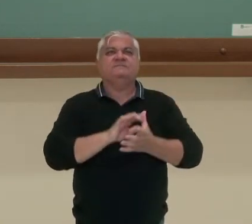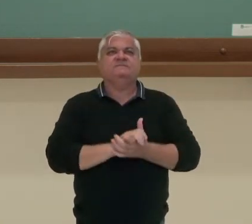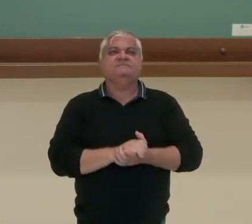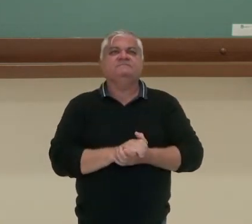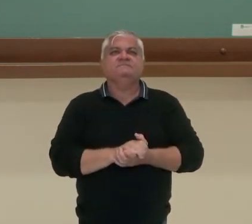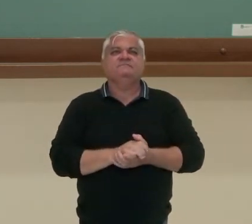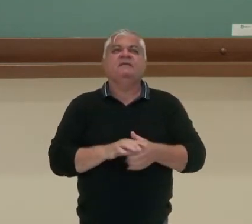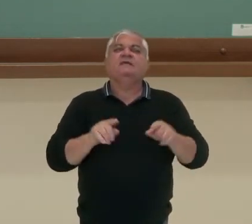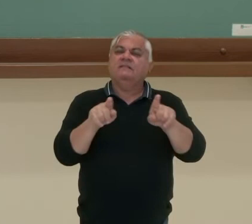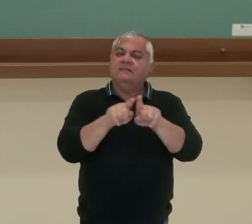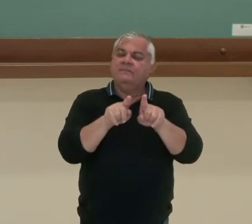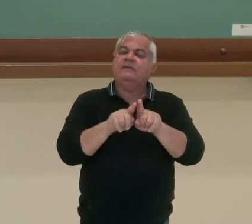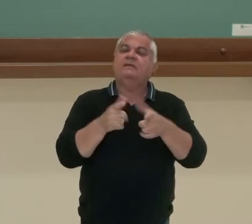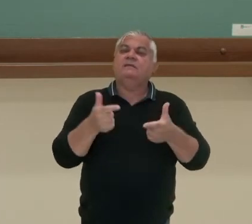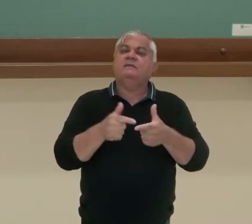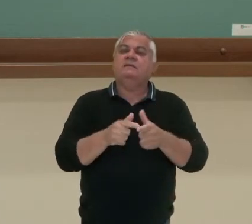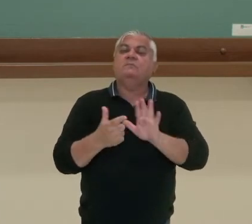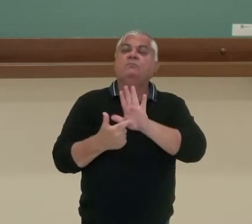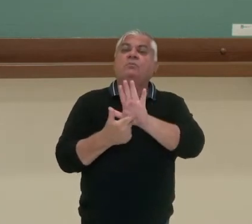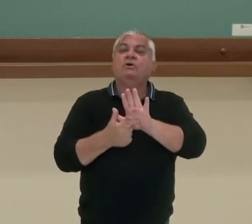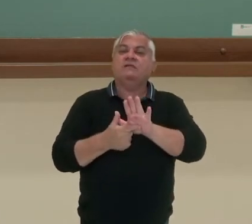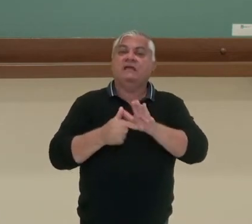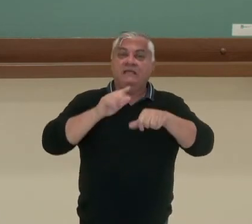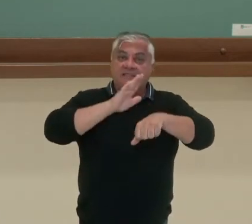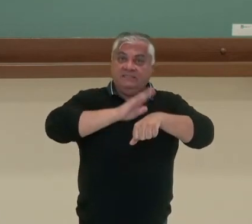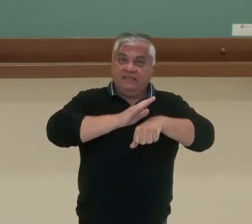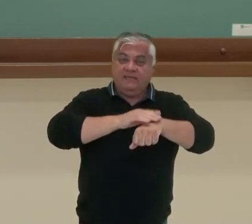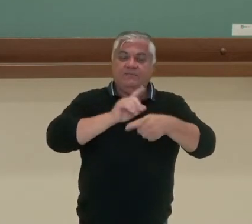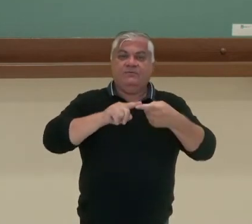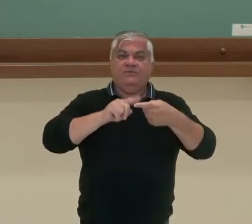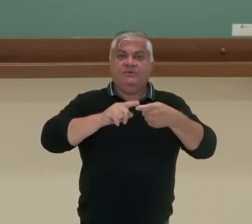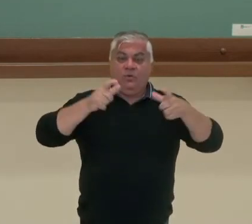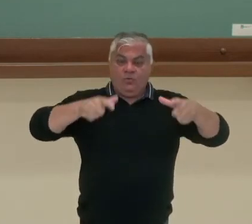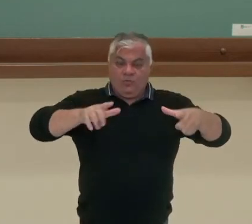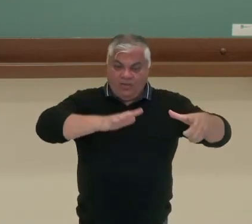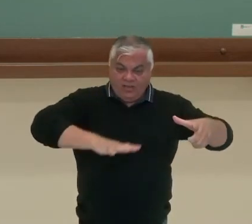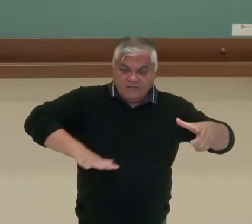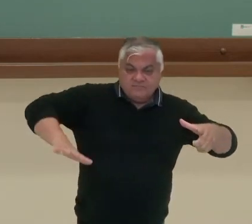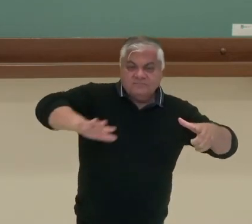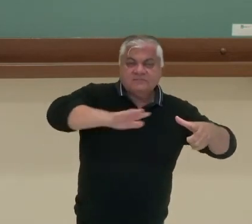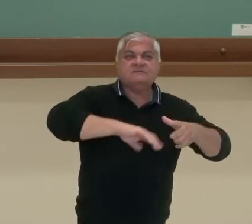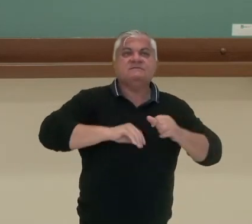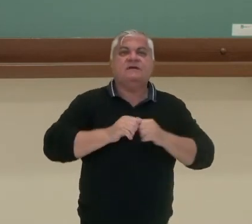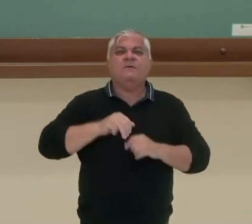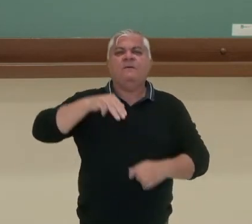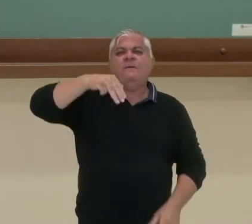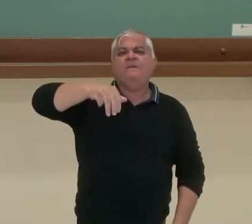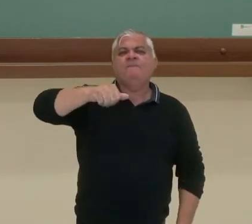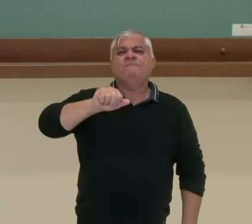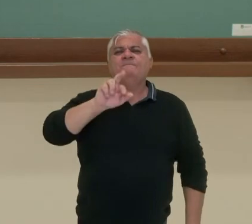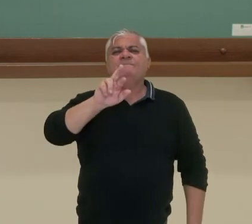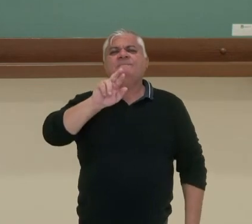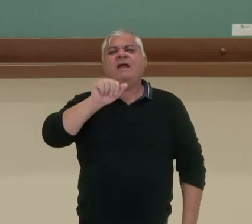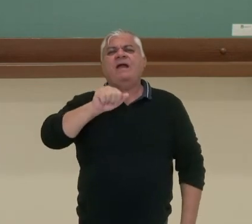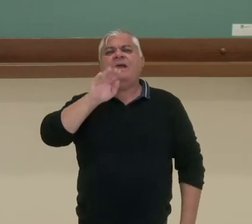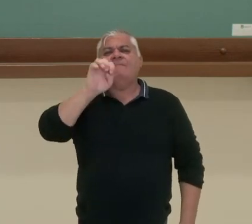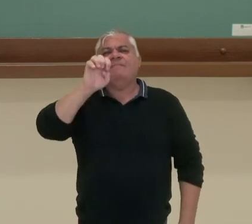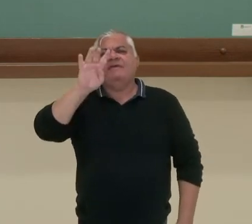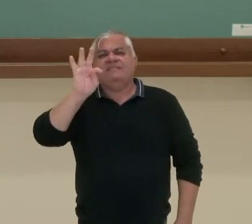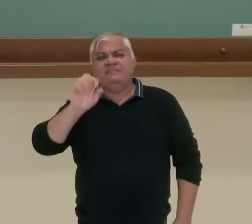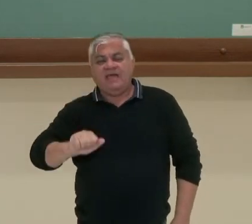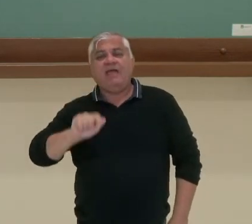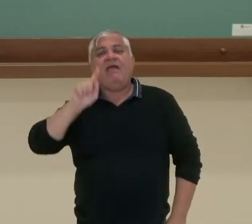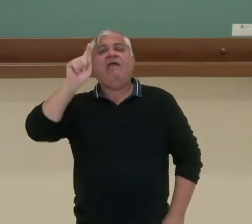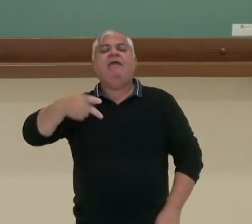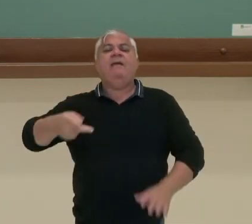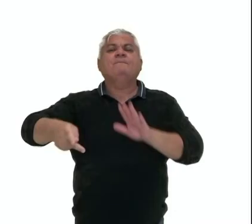coisa, esse outro trabalho, que é Tempo e Espaço, solo de Marrabenta. Lembrando que Marrabenta é um estilo de música de Moçambique. É o